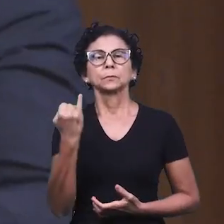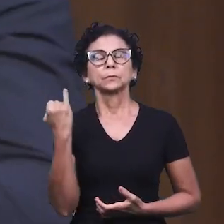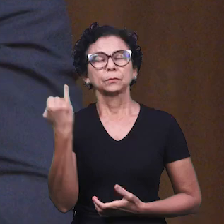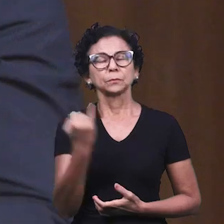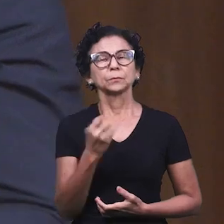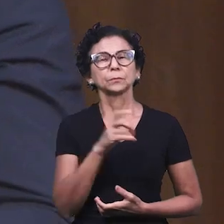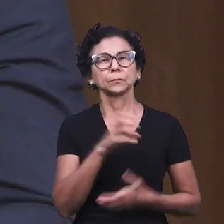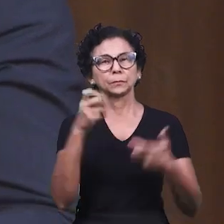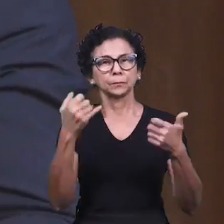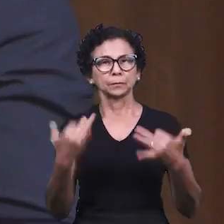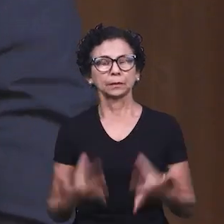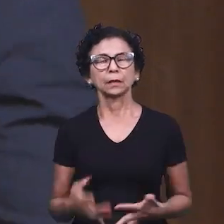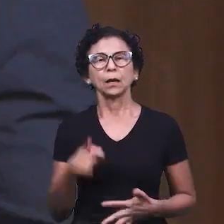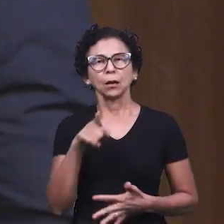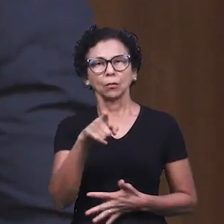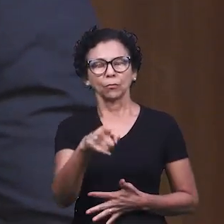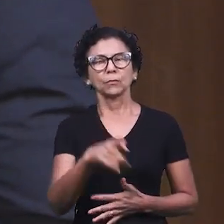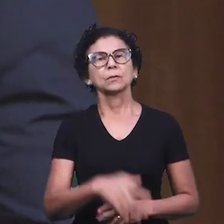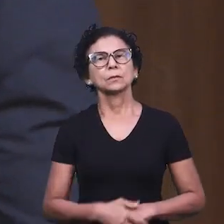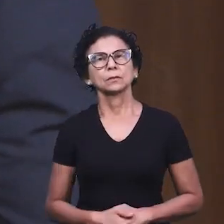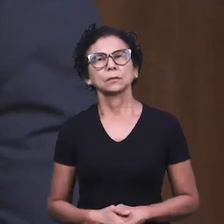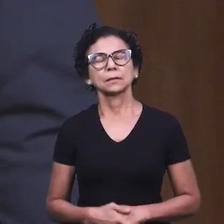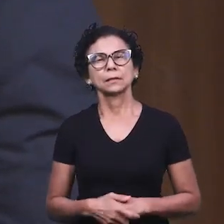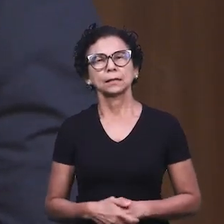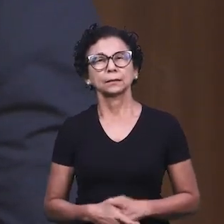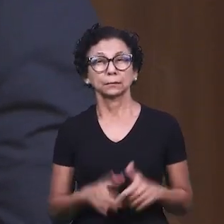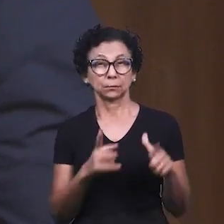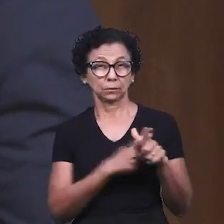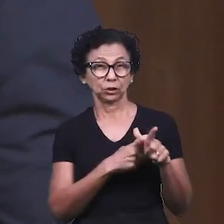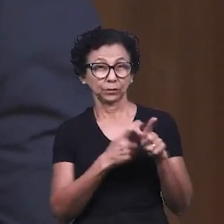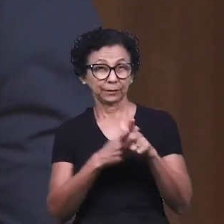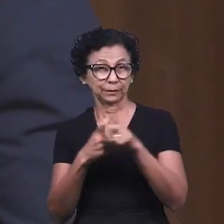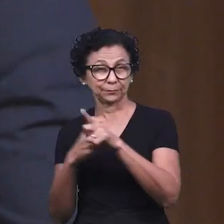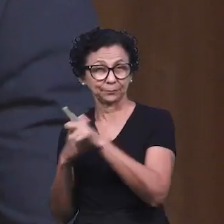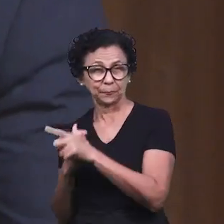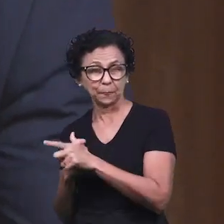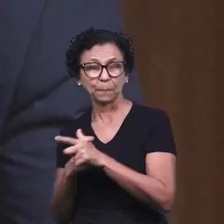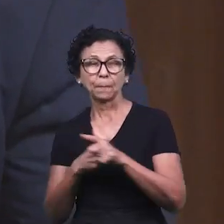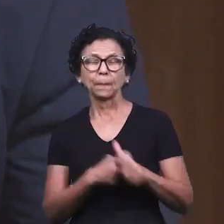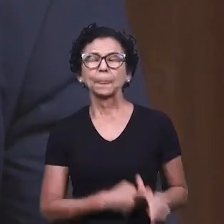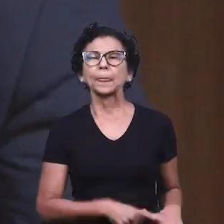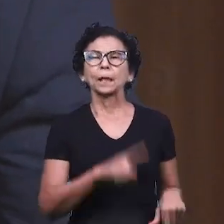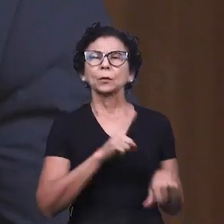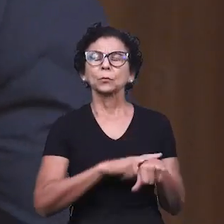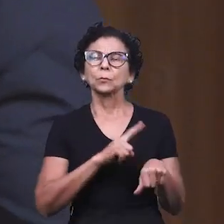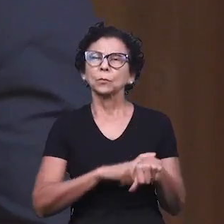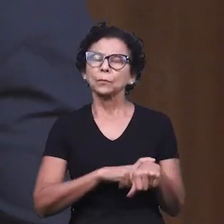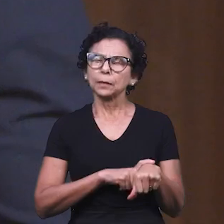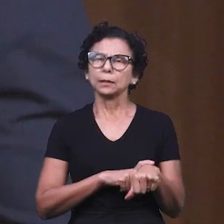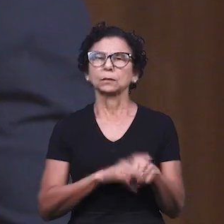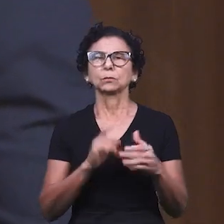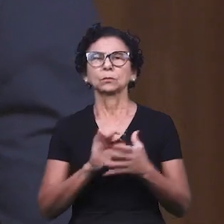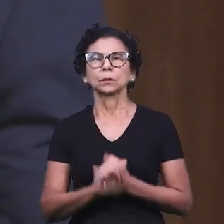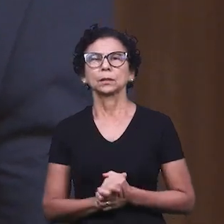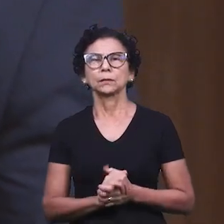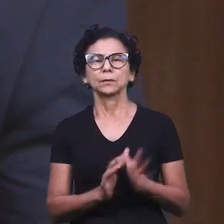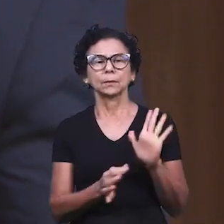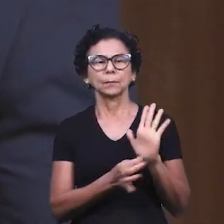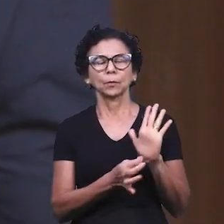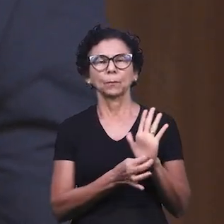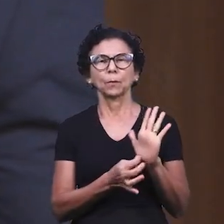parar de fazer aquelas cobranças que às vezes é muito insatisfatório para o consumidor. Cobranças que são